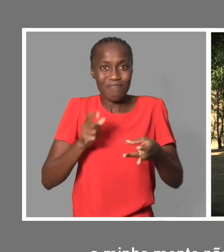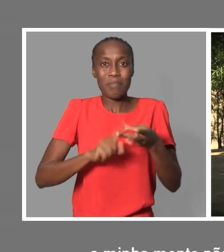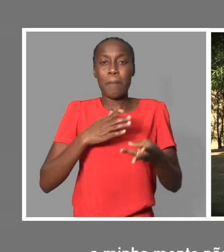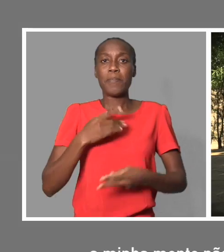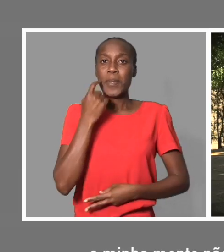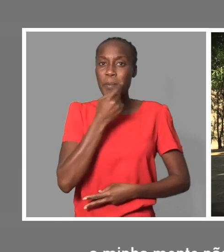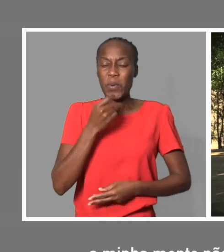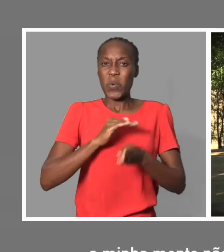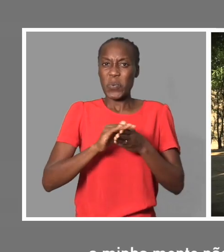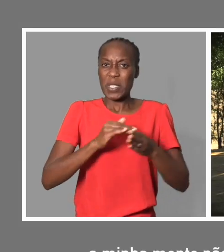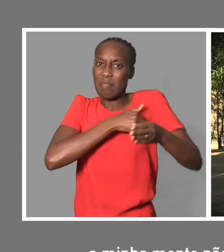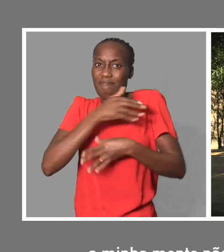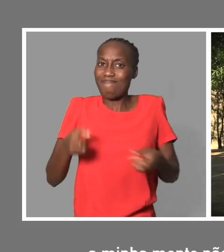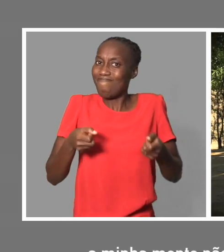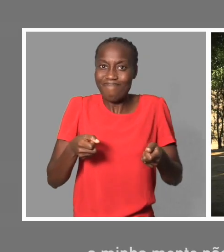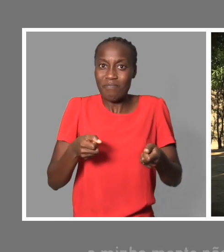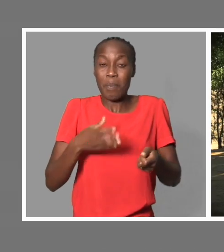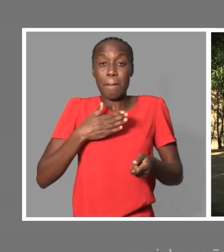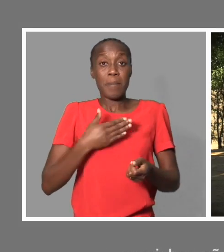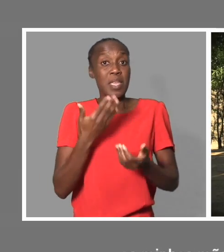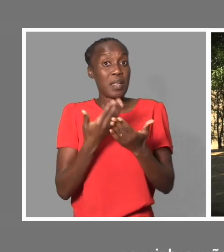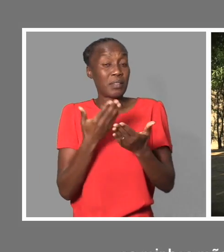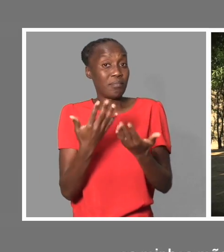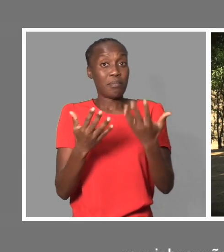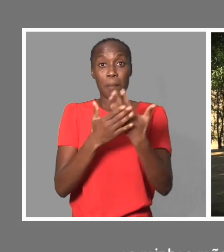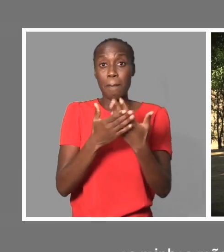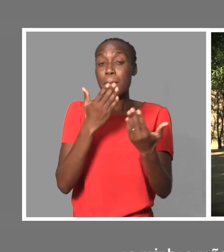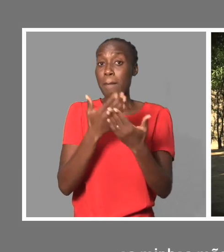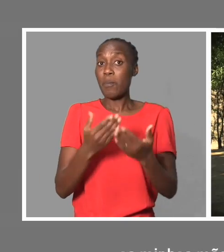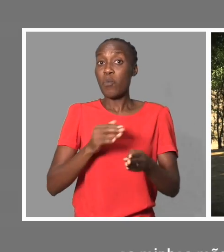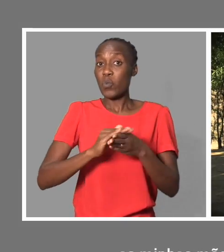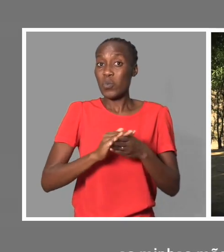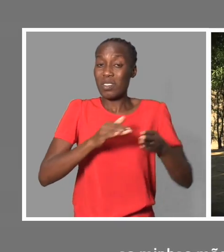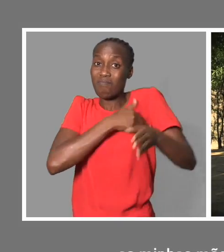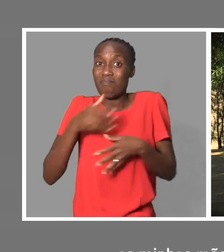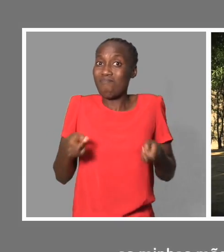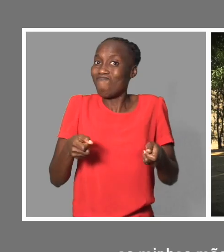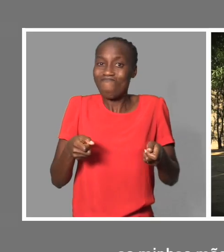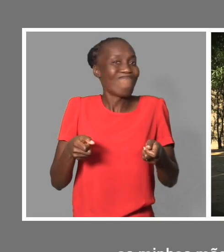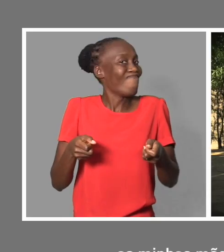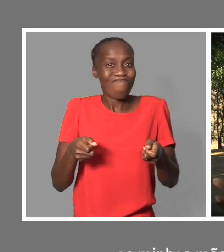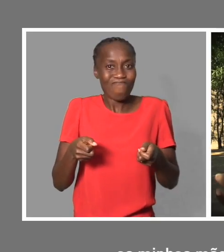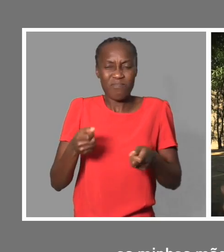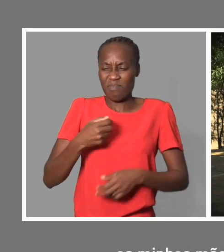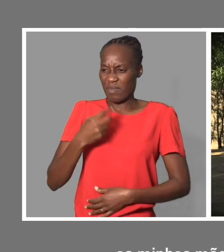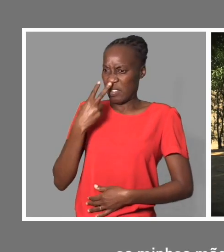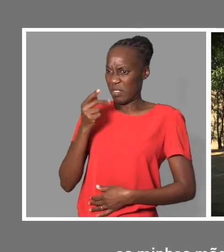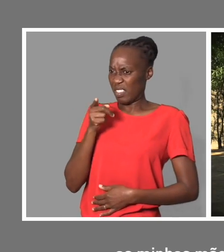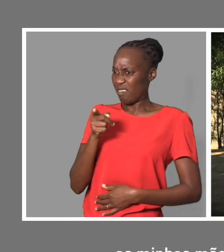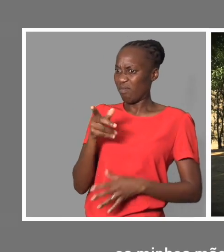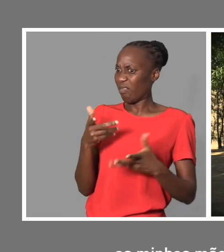canadianas. A minha boca não usa canadiana. As minhas mãos não usam canadianas. Daí que